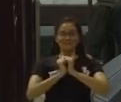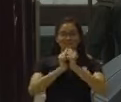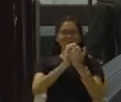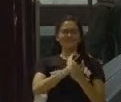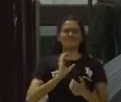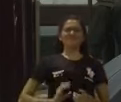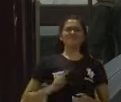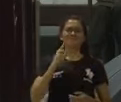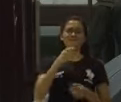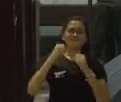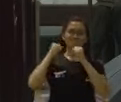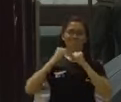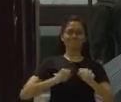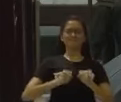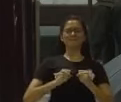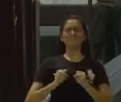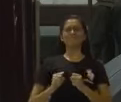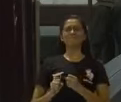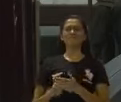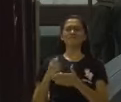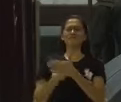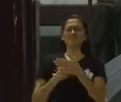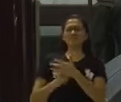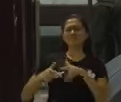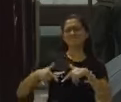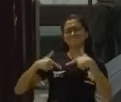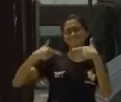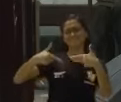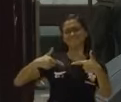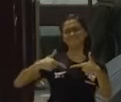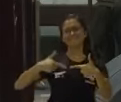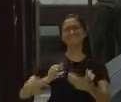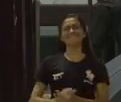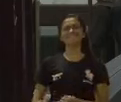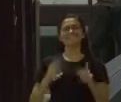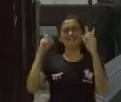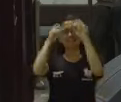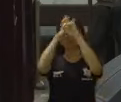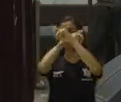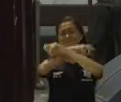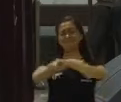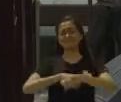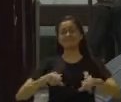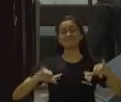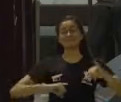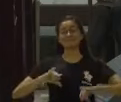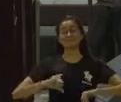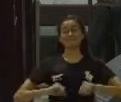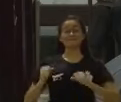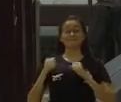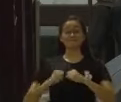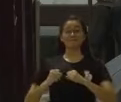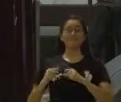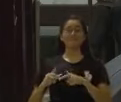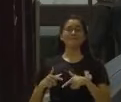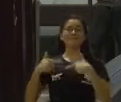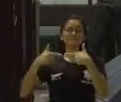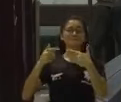pode enfrentar todas as provações. E ouço o que eu vou lhe falar